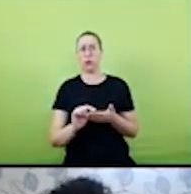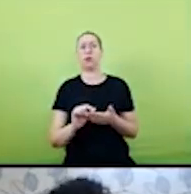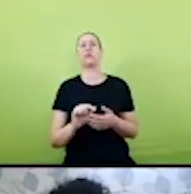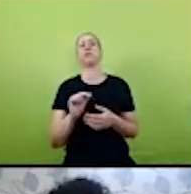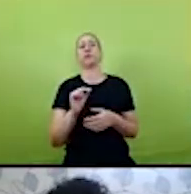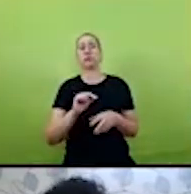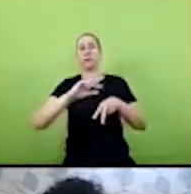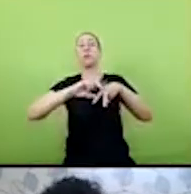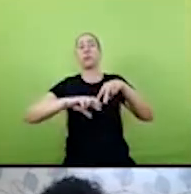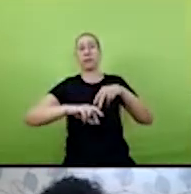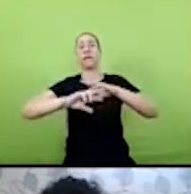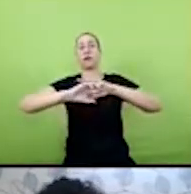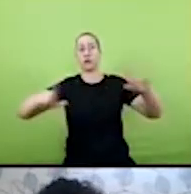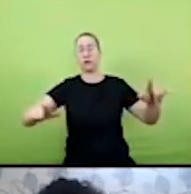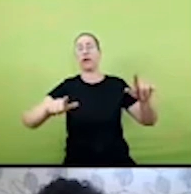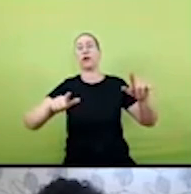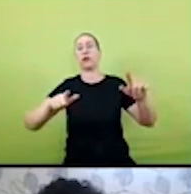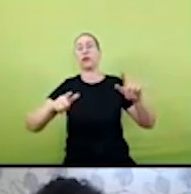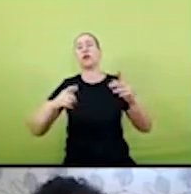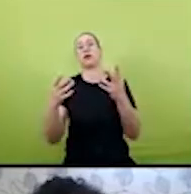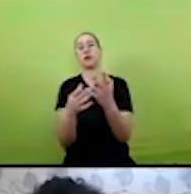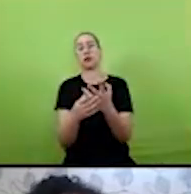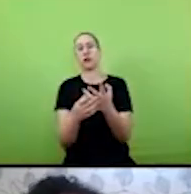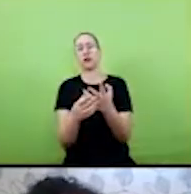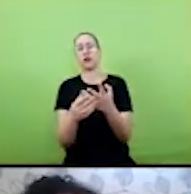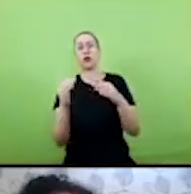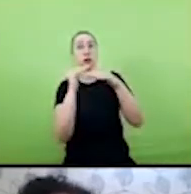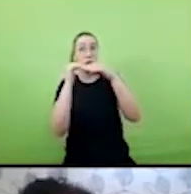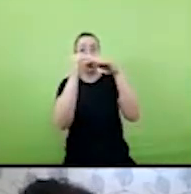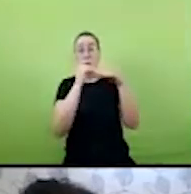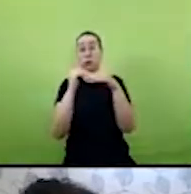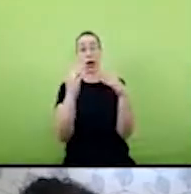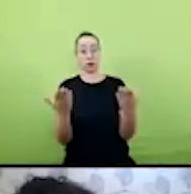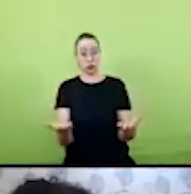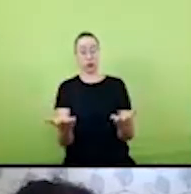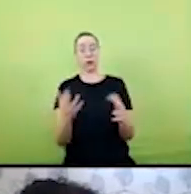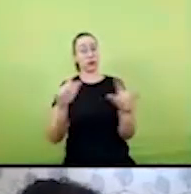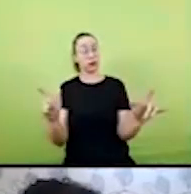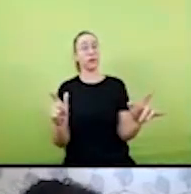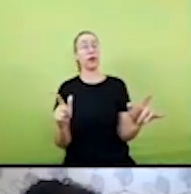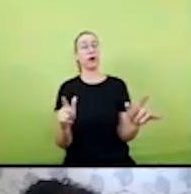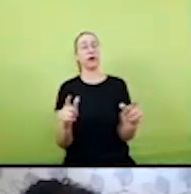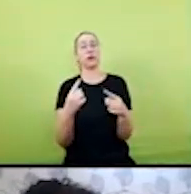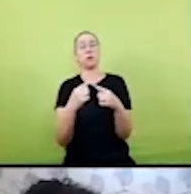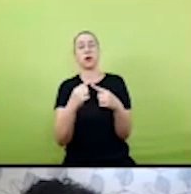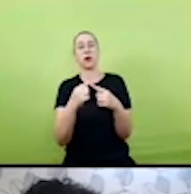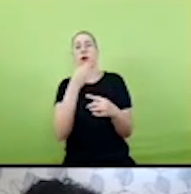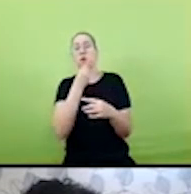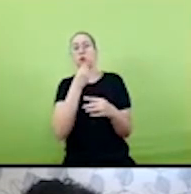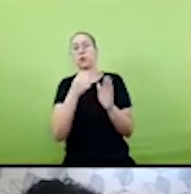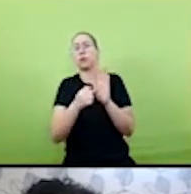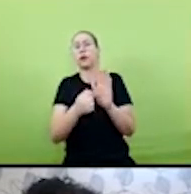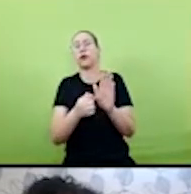na diferença de relações de poder, que os homens, muitas vezes, manifestam esse poder